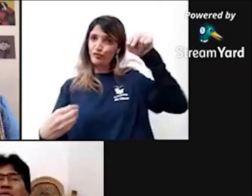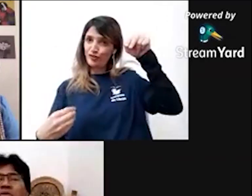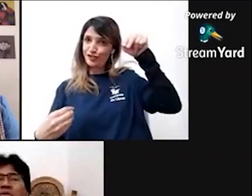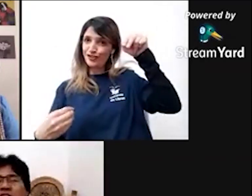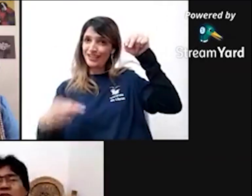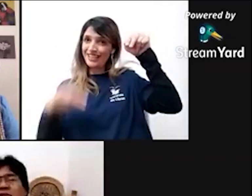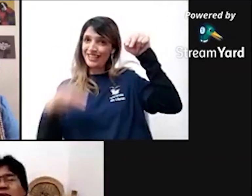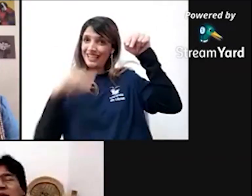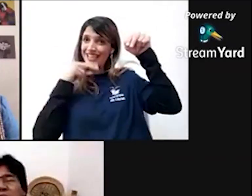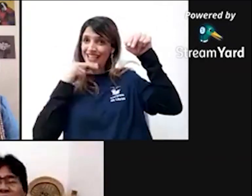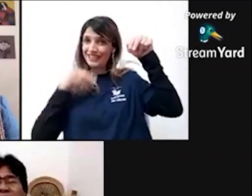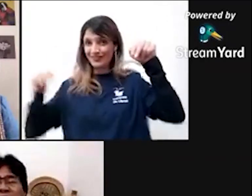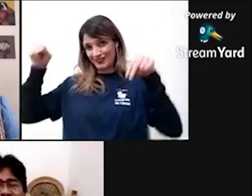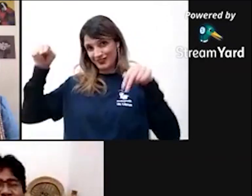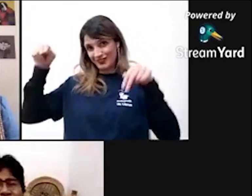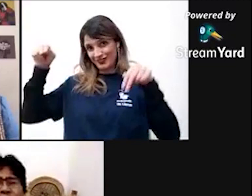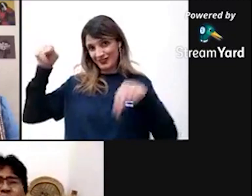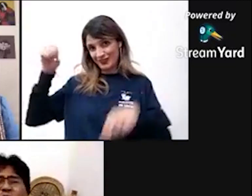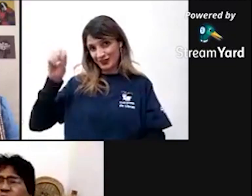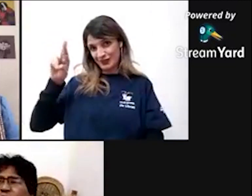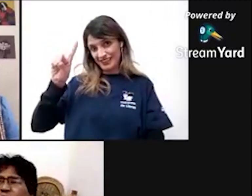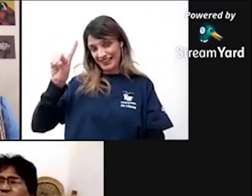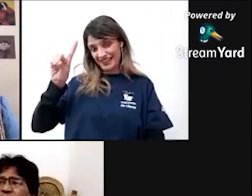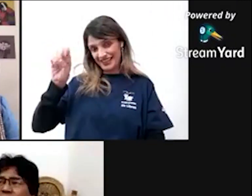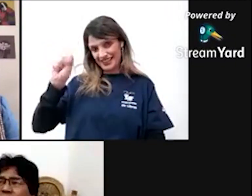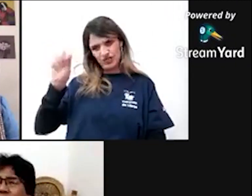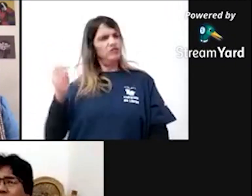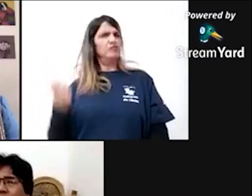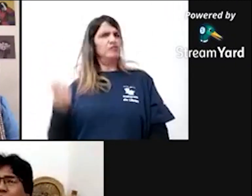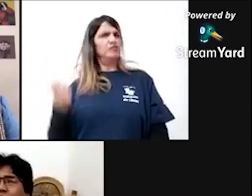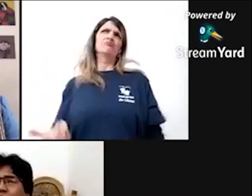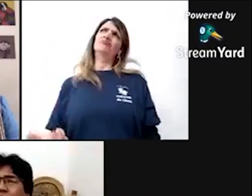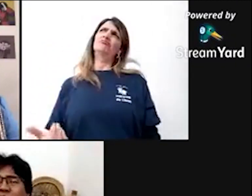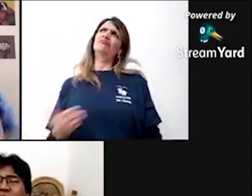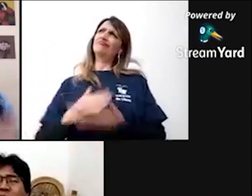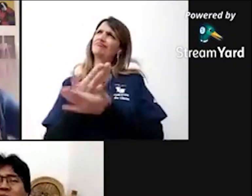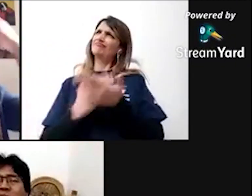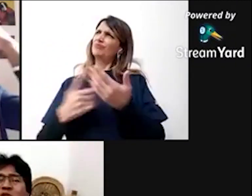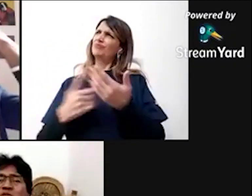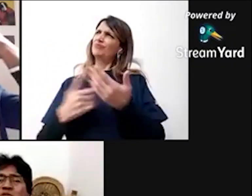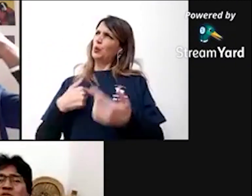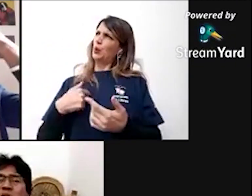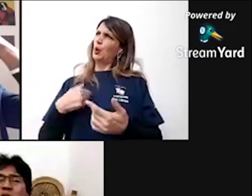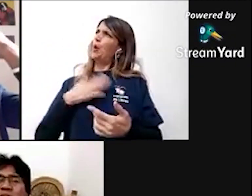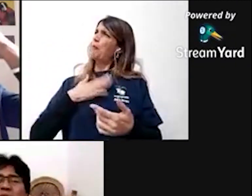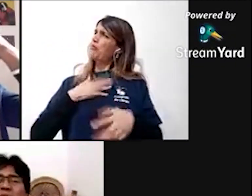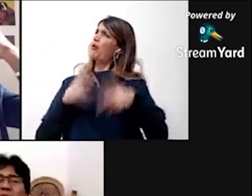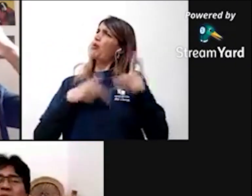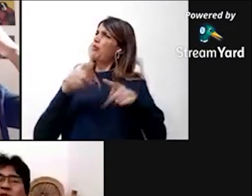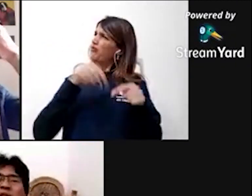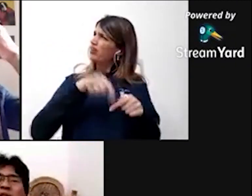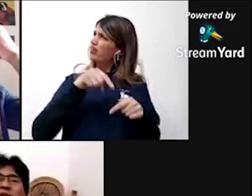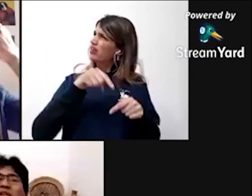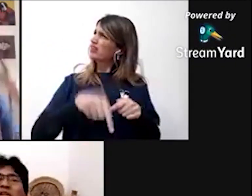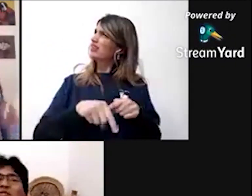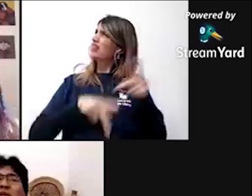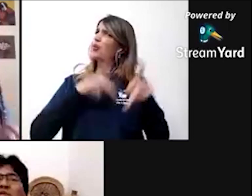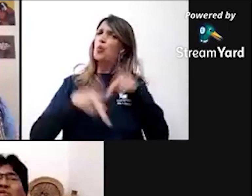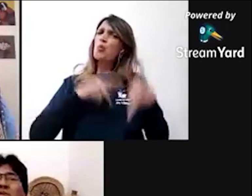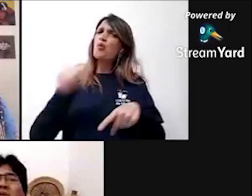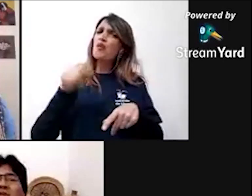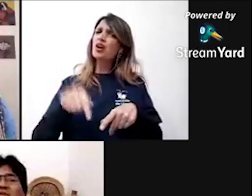do nordeste. Aí aquilo sempre me incomodou, eu fico pensando, puxa vida, meu povo está aqui, os povos aqui, pelo menos o Abitiano está há